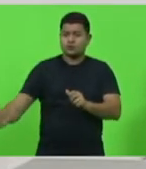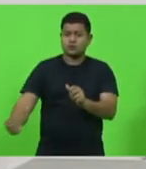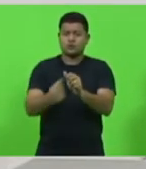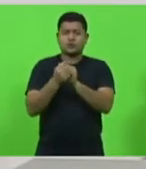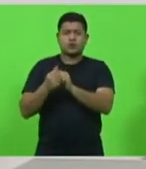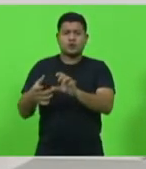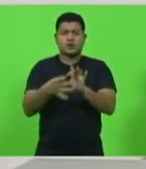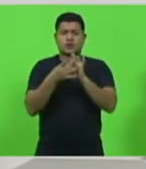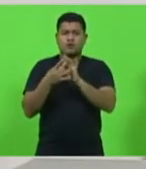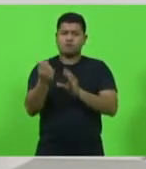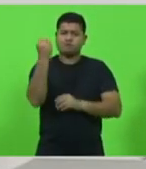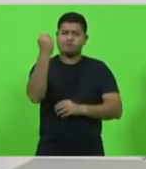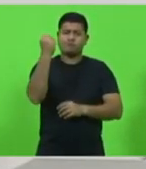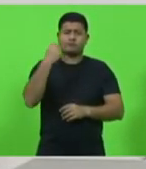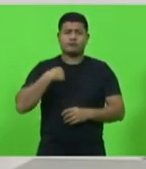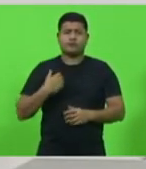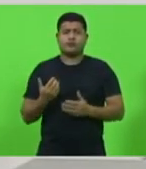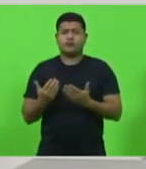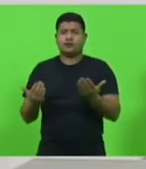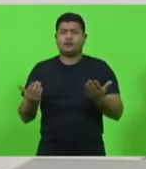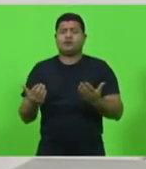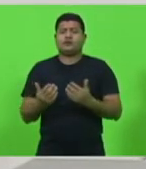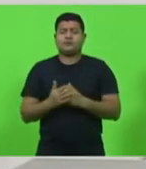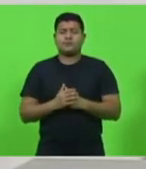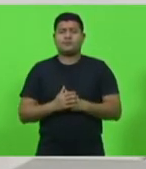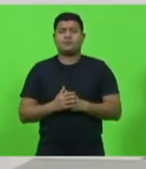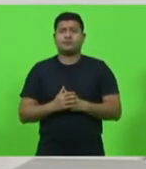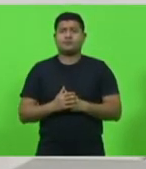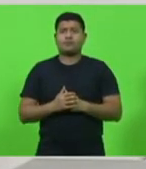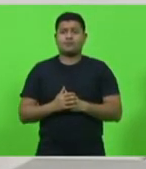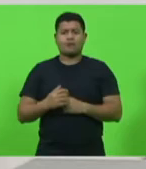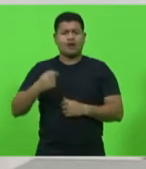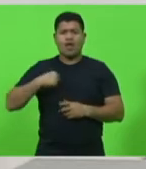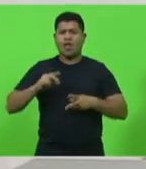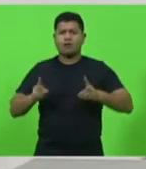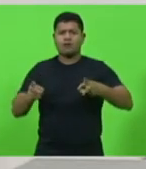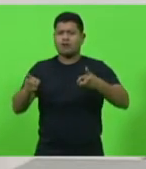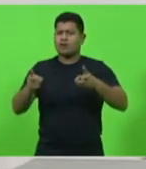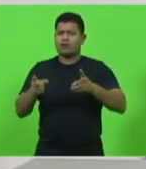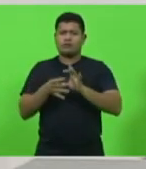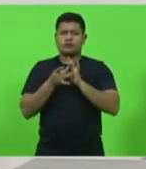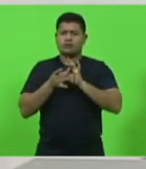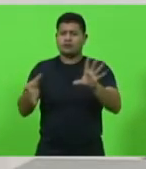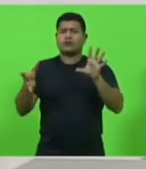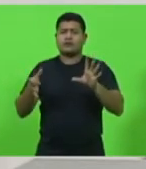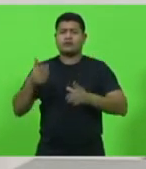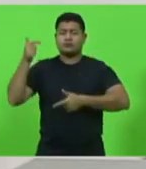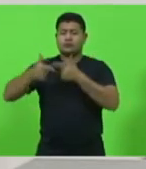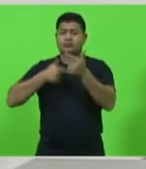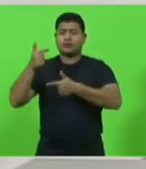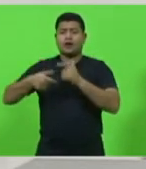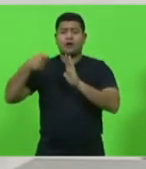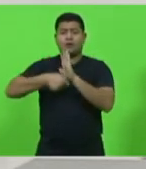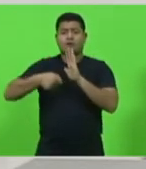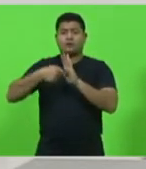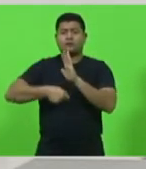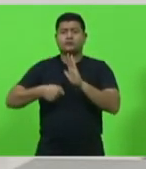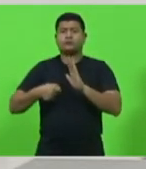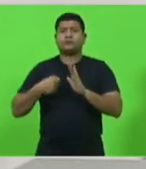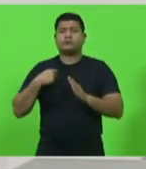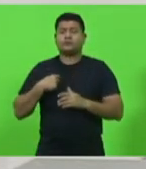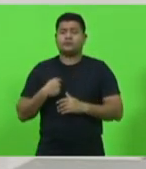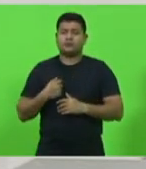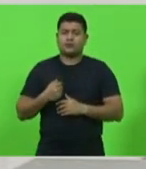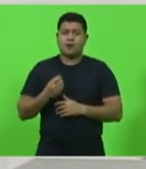fortes. Contem sempre com isso, contem sempre com essa deputada, com esse trabalho, com essa luta, com essa garra. Beijo no coração